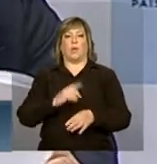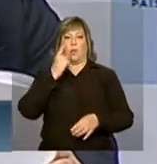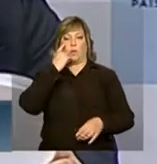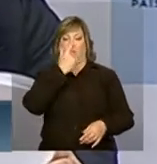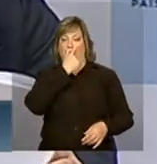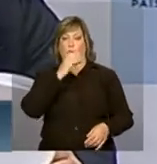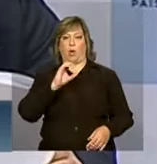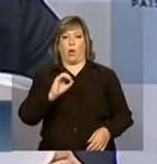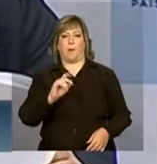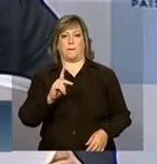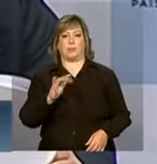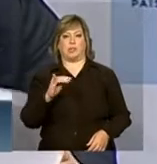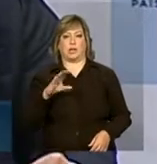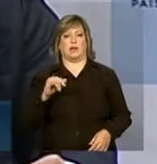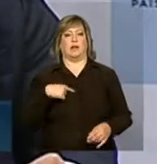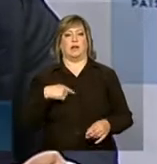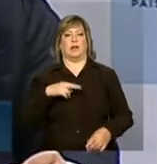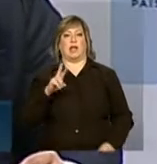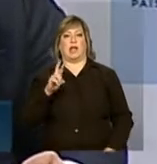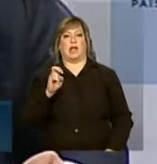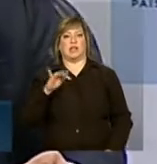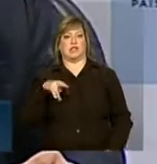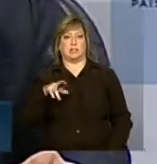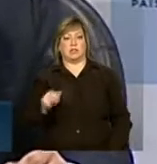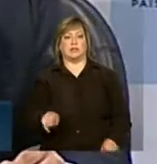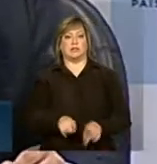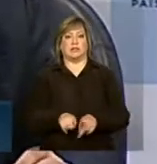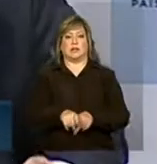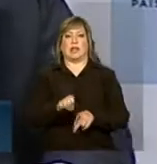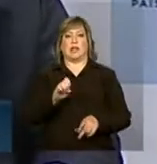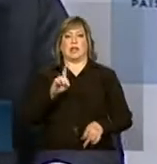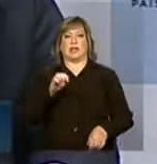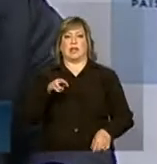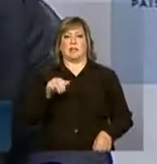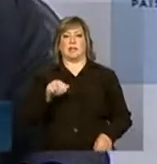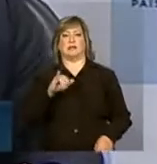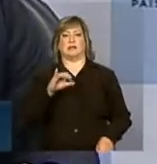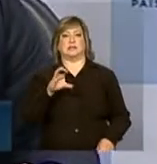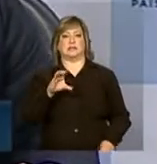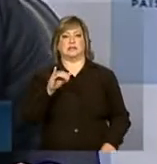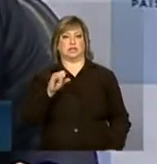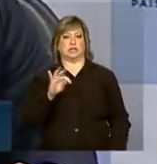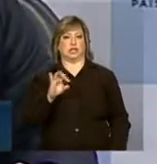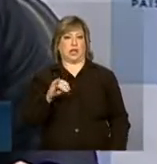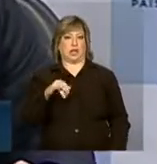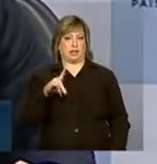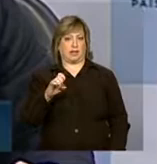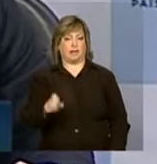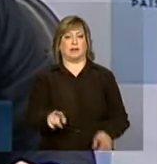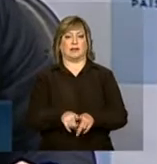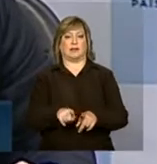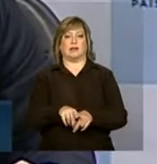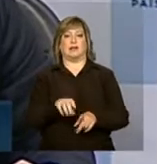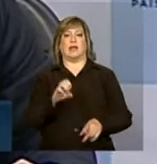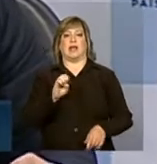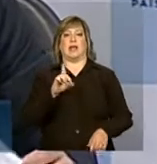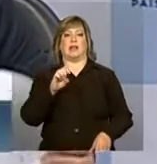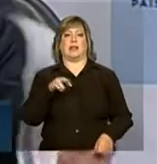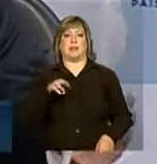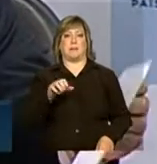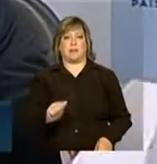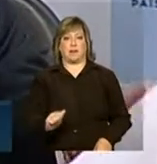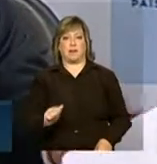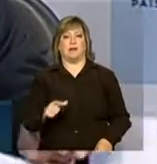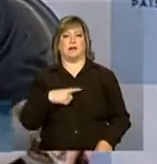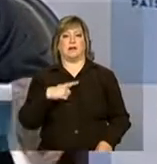de patologias retinianas, como o edema macular cistoide e o edema macular diabético,